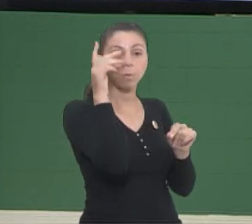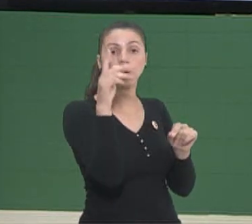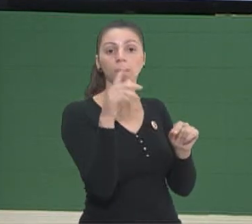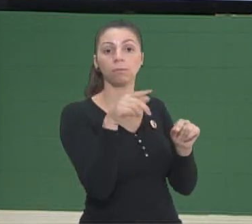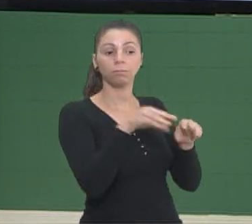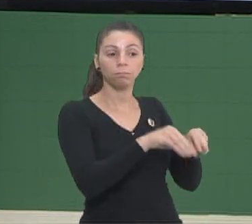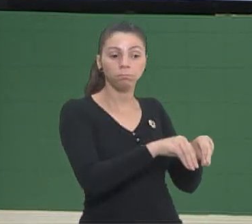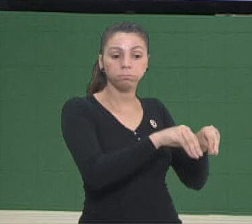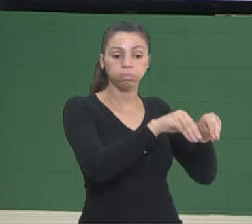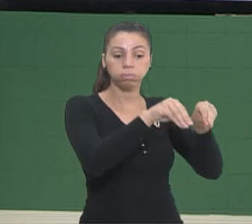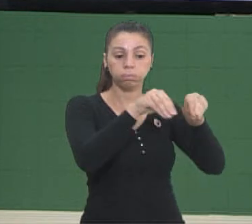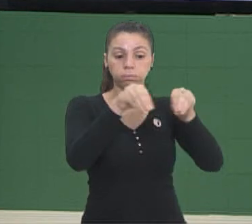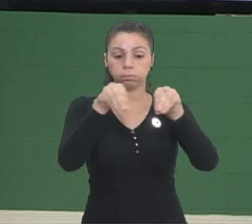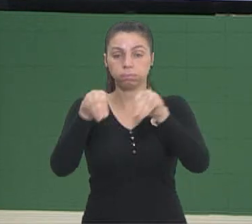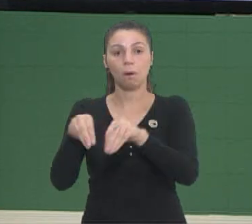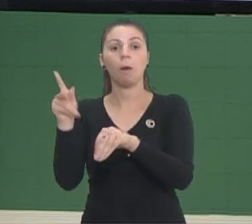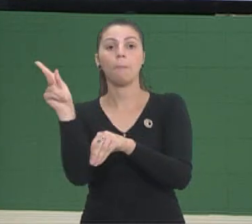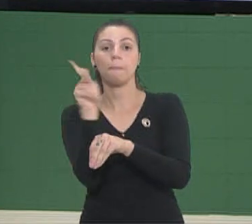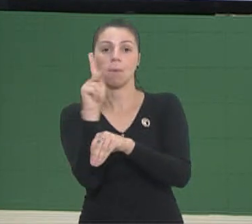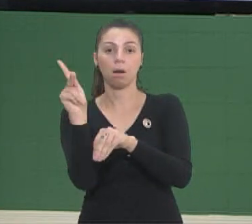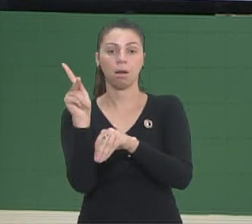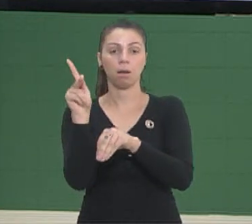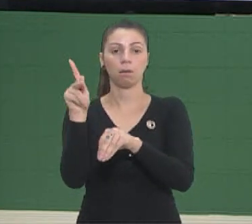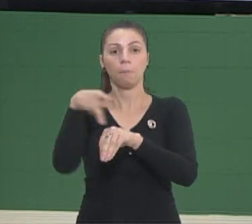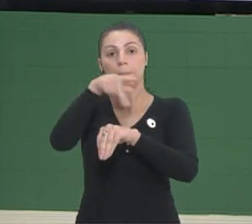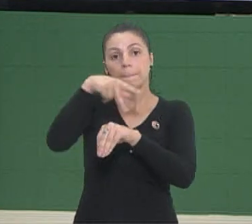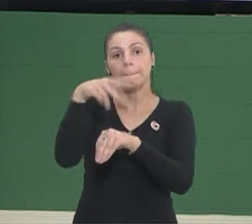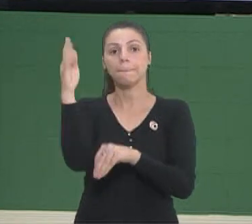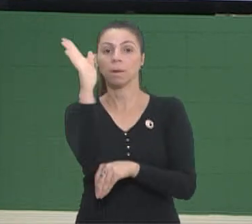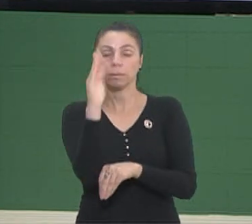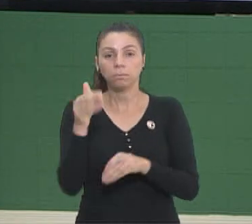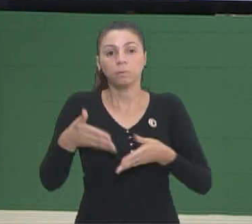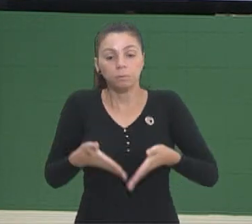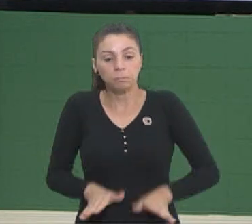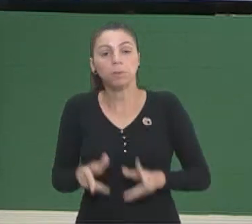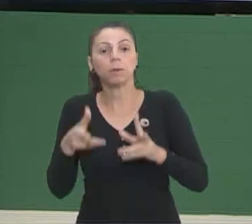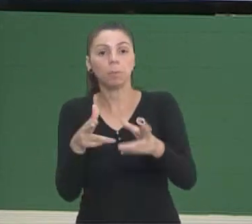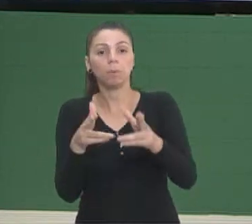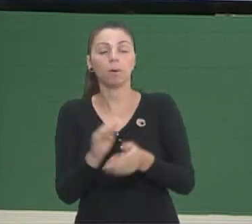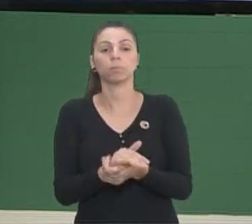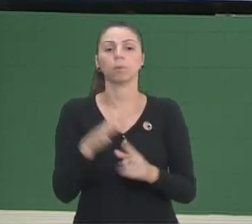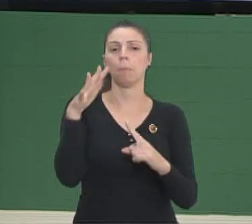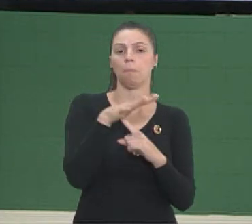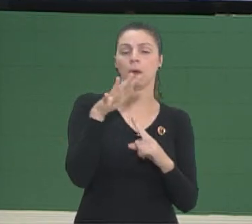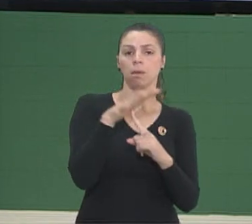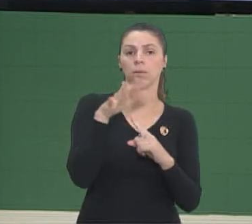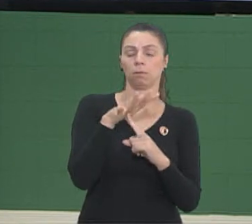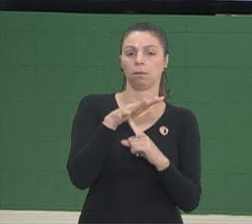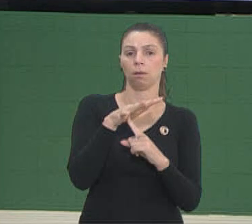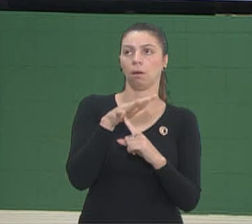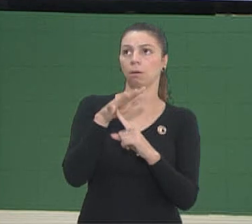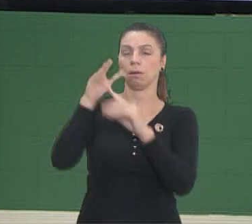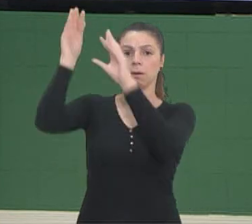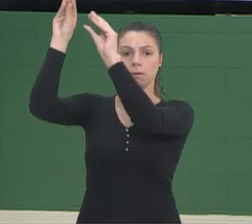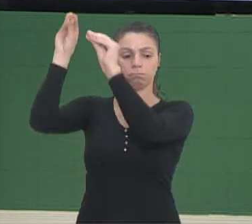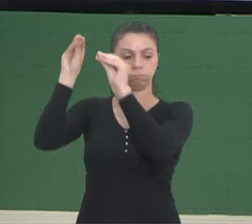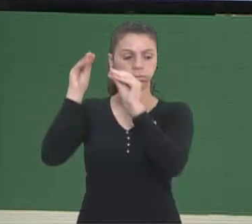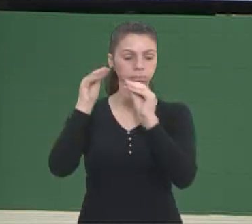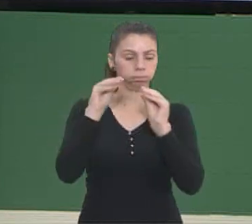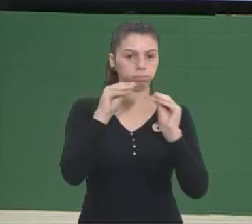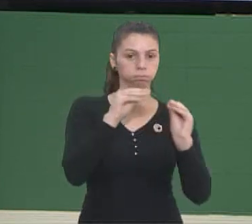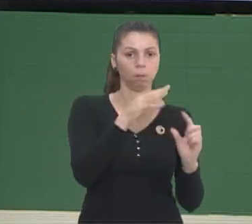de origem. O Paraná atrai muitos imigrantes de outros estados, mas também tem o movimento de saída